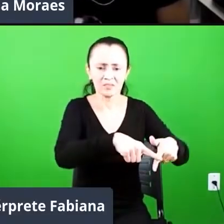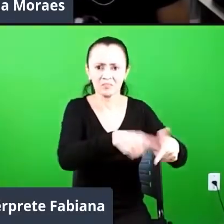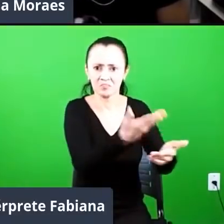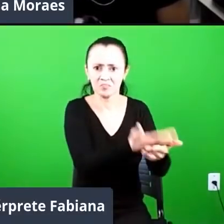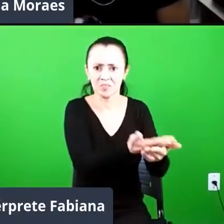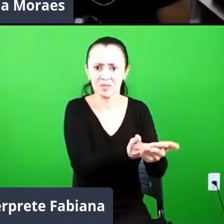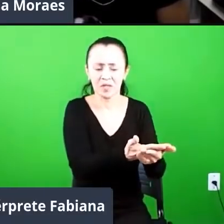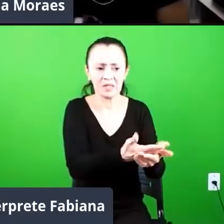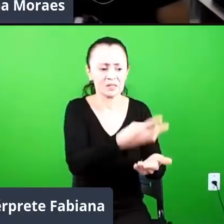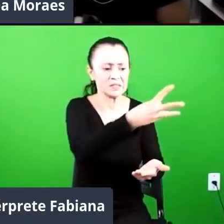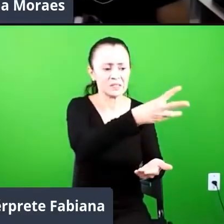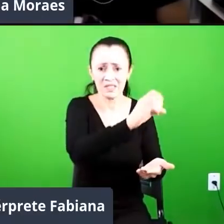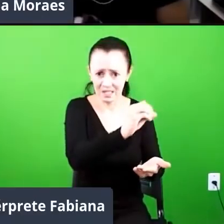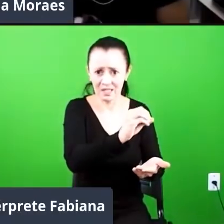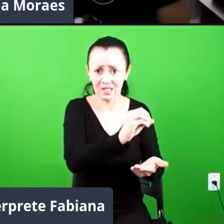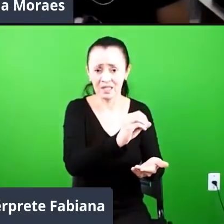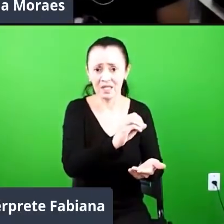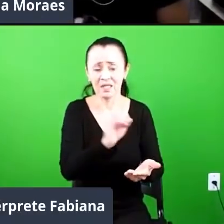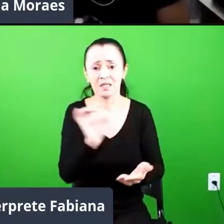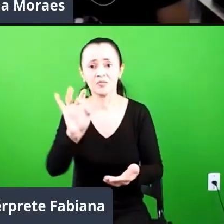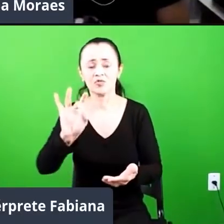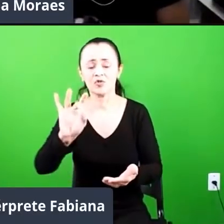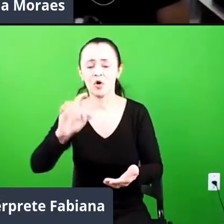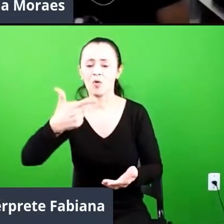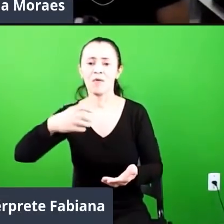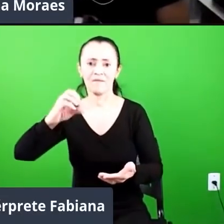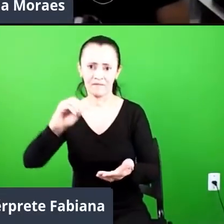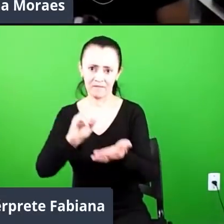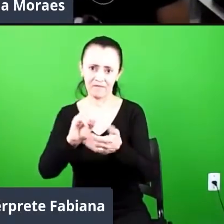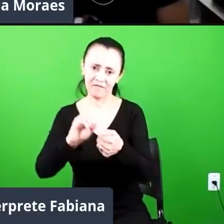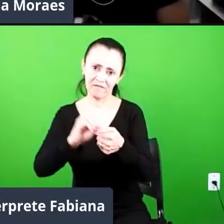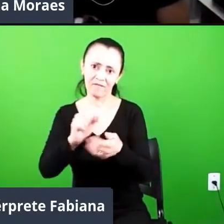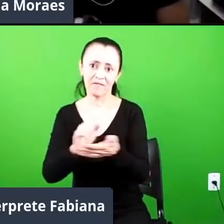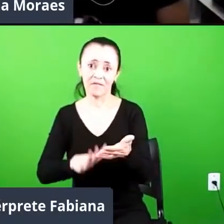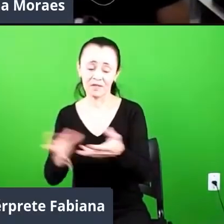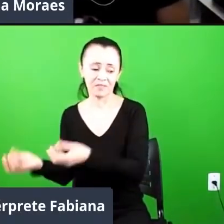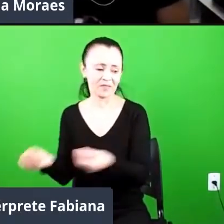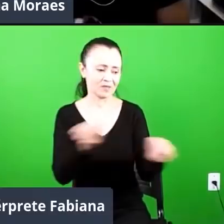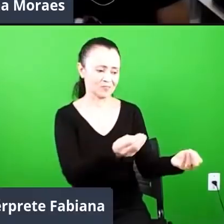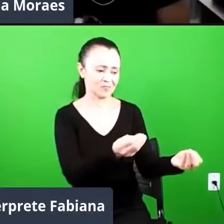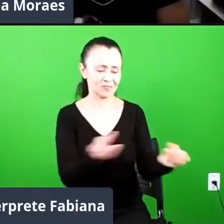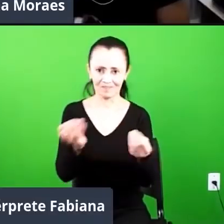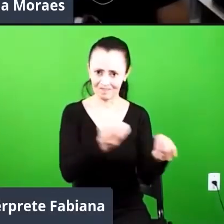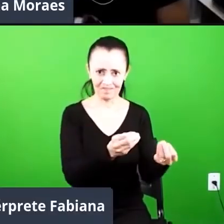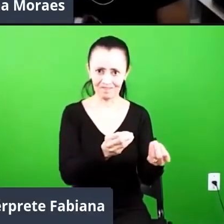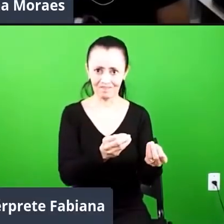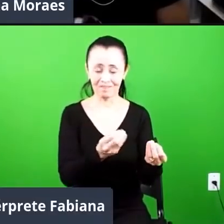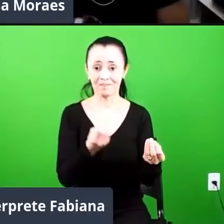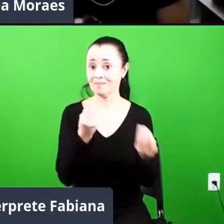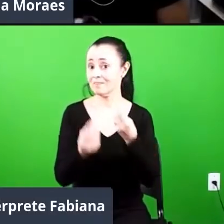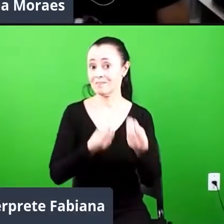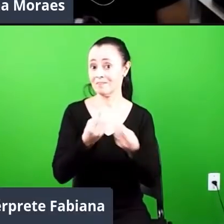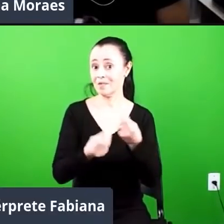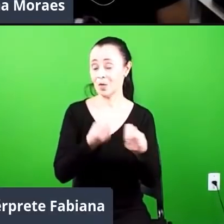relativamente acompanhando, devolvendo atividades. Devolver atividades não quer dizer que ele está aprendendo, né? Como a gente vai medir